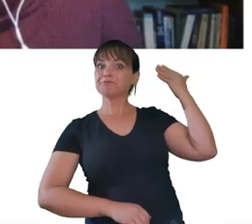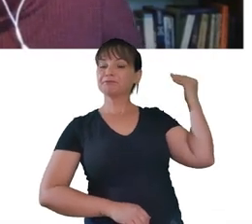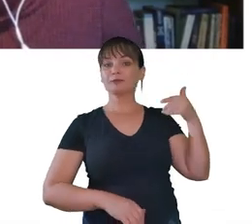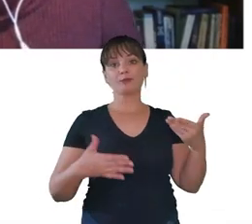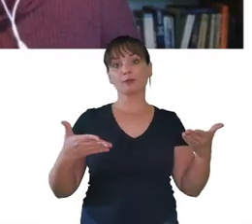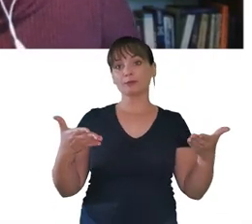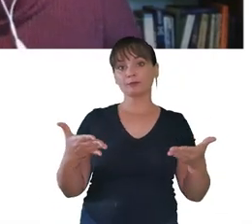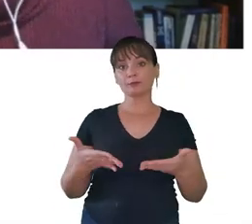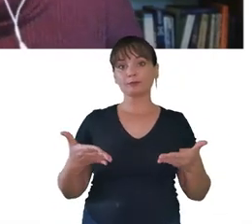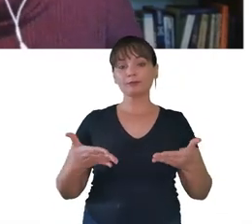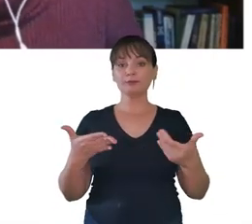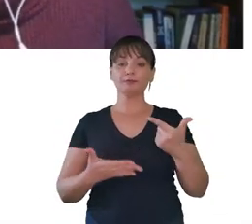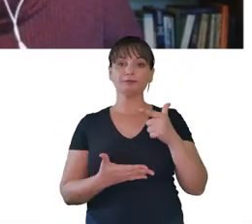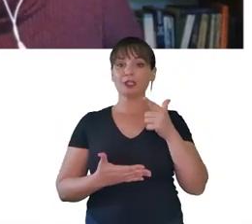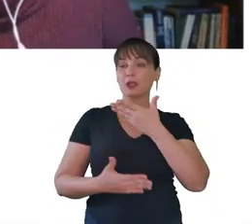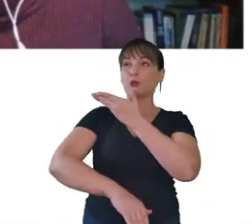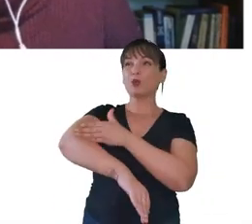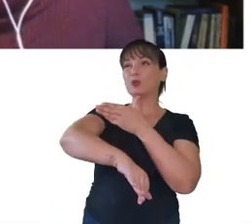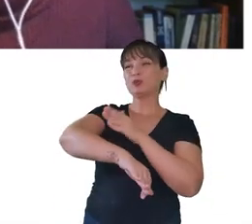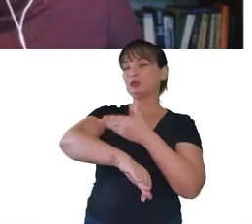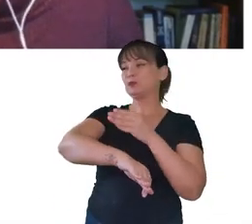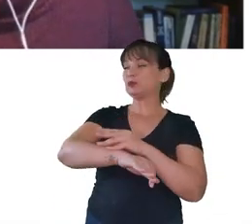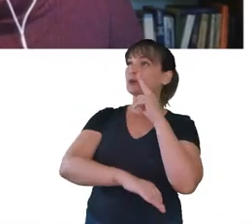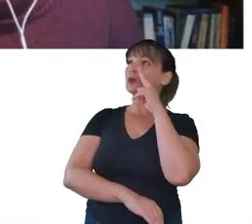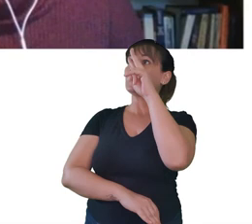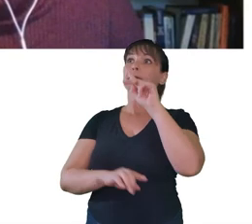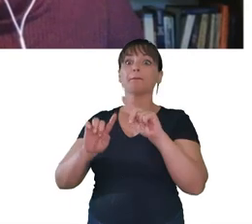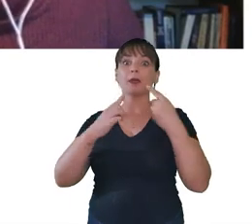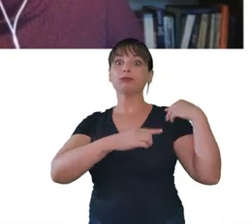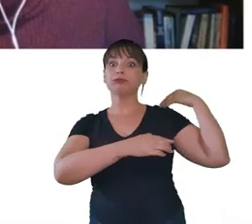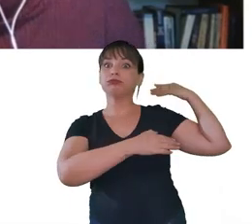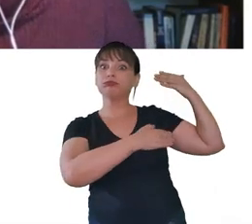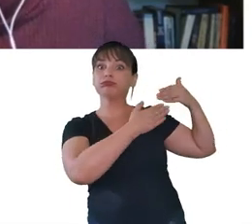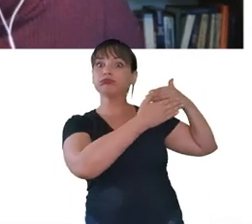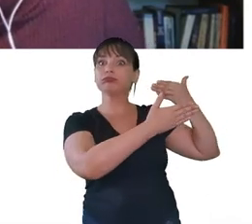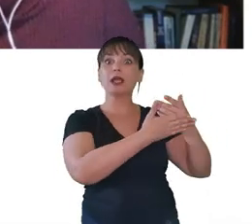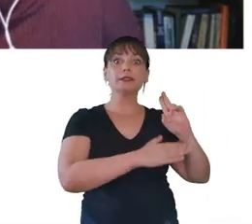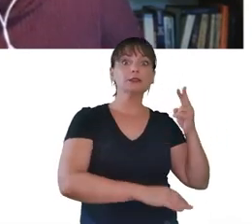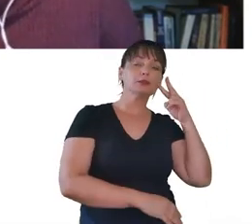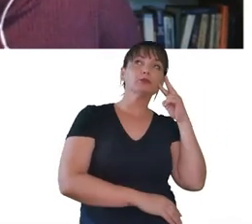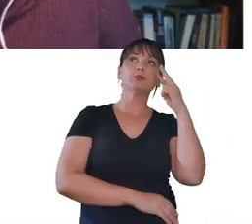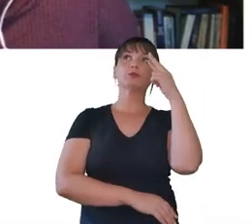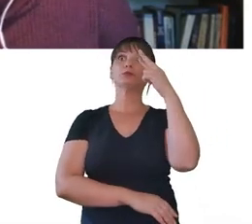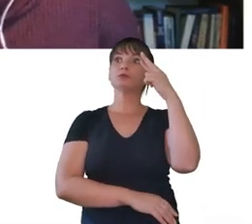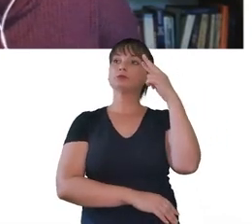dia a gente não tenha muito costume de olhar para o céu, mas toda a nossa ancestralidade sempre olhou, né?